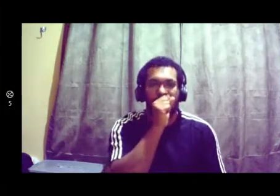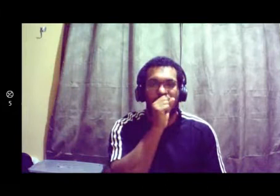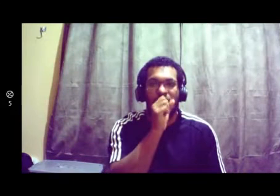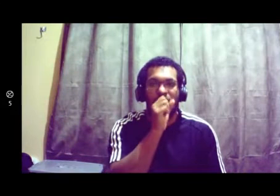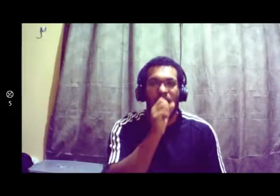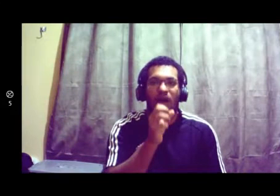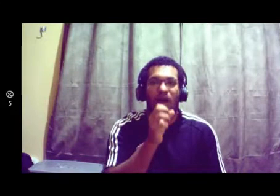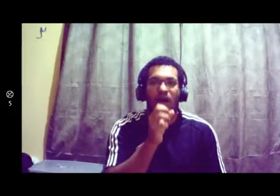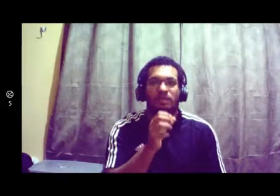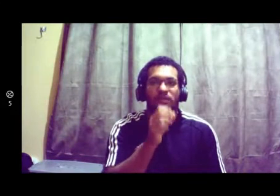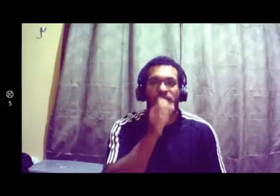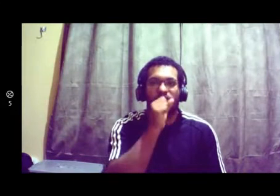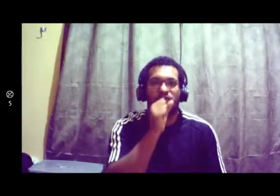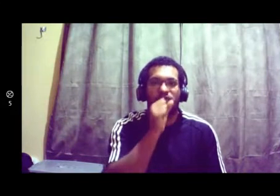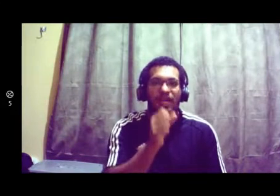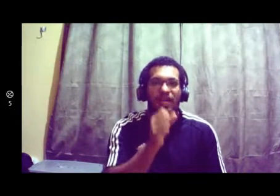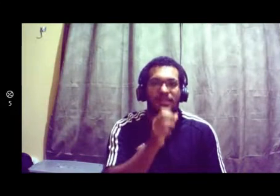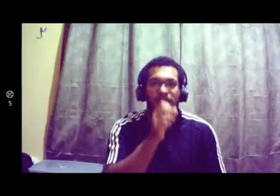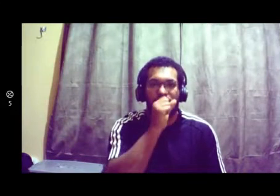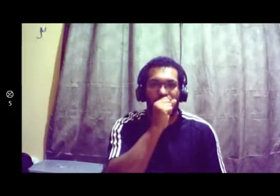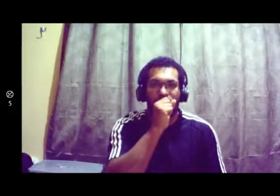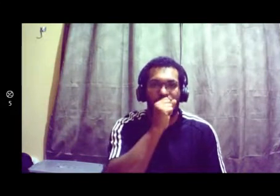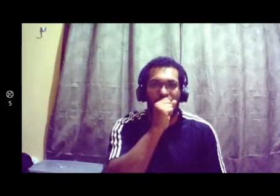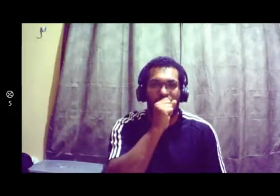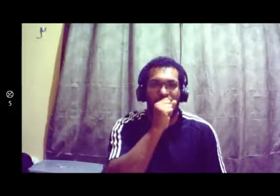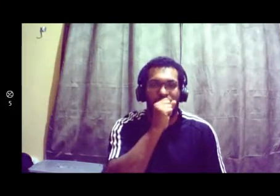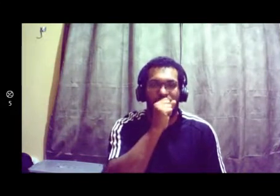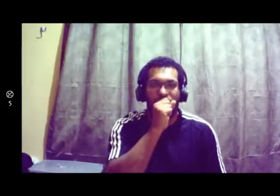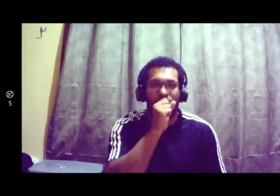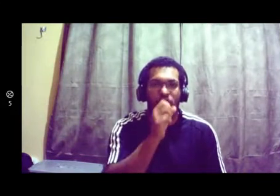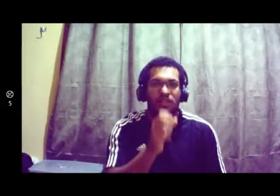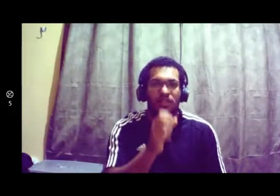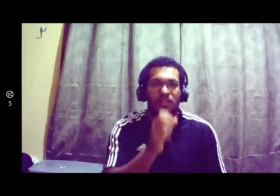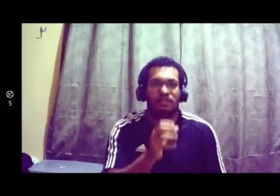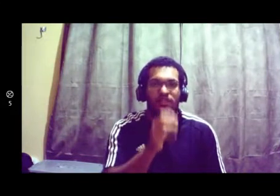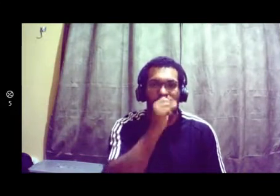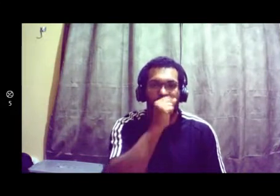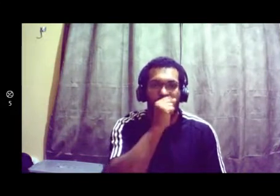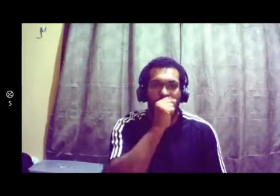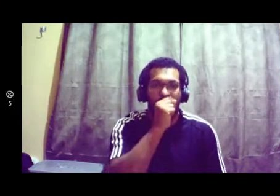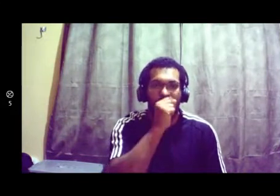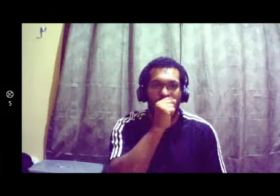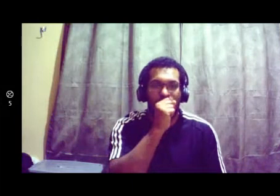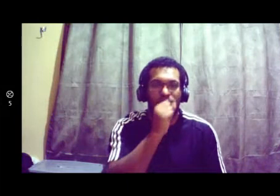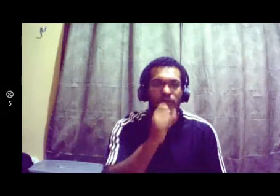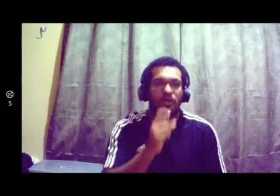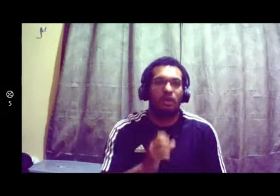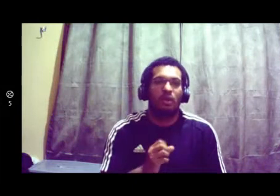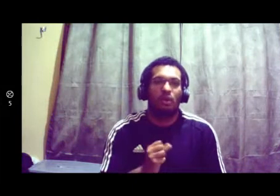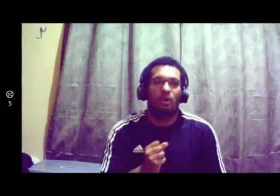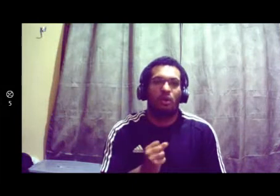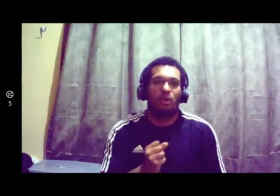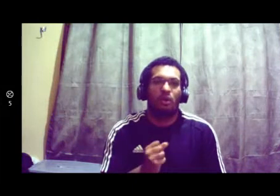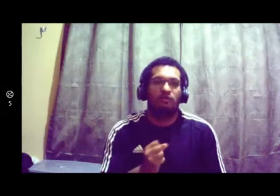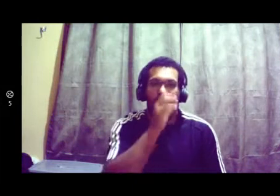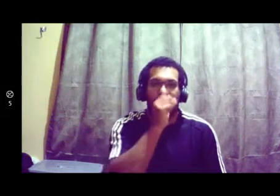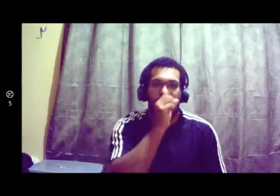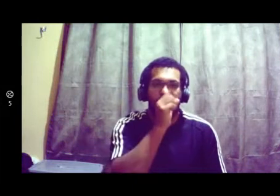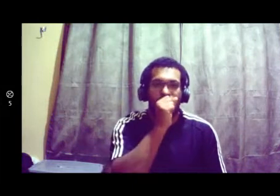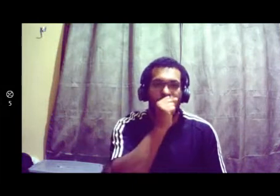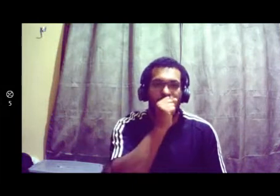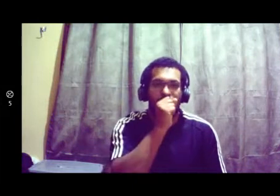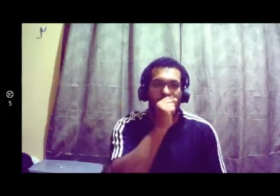faz assim. Algumas pessoas fazem indo na direção da boca, então faz assim, sábado, ou faz